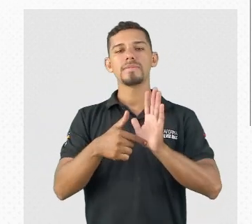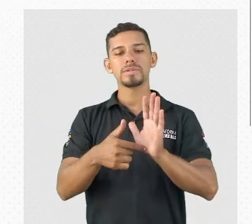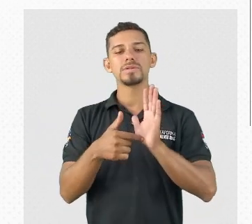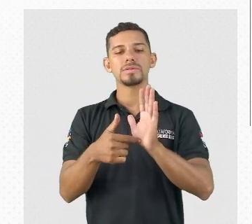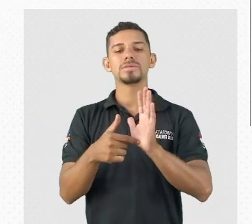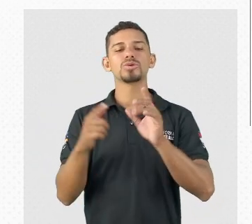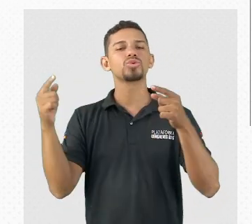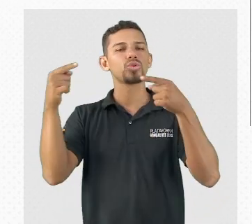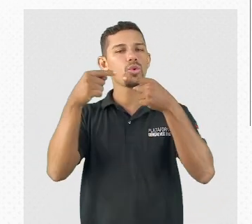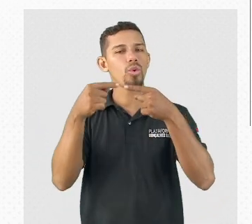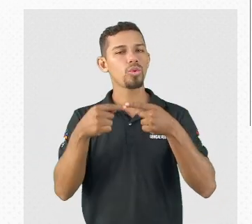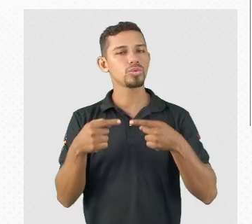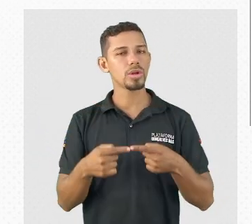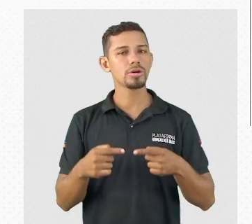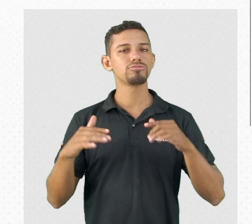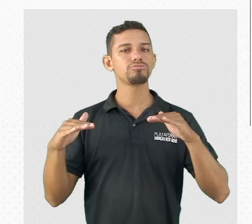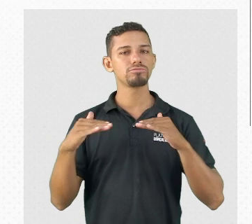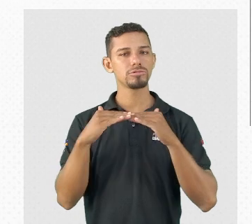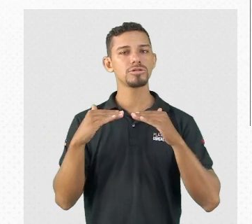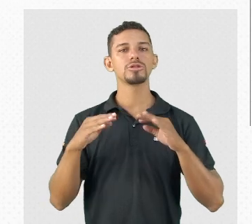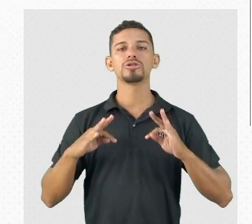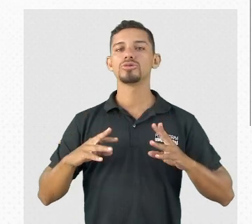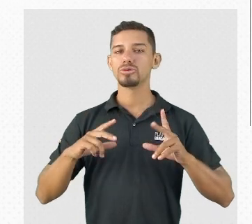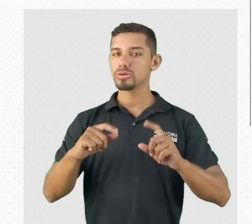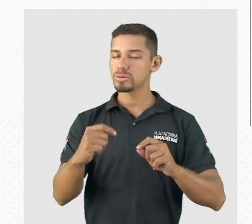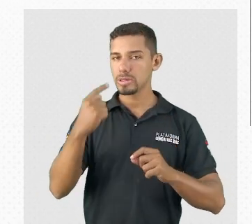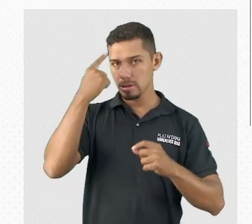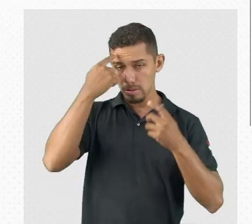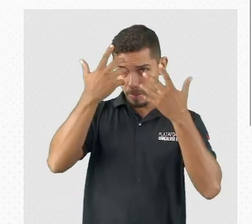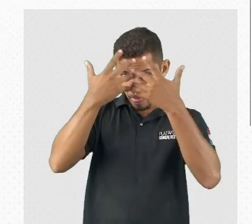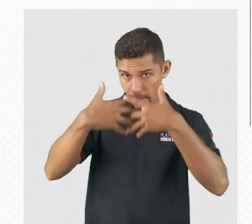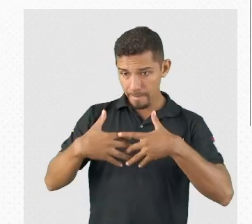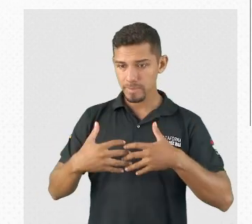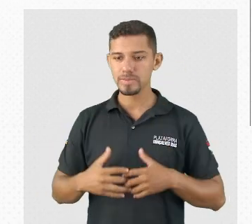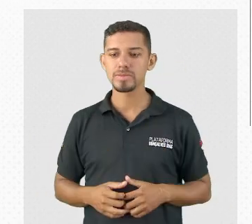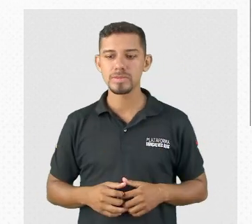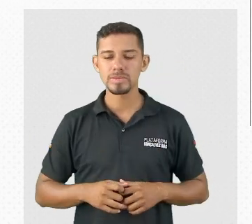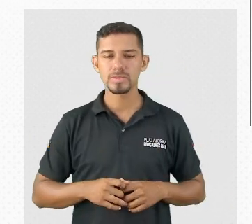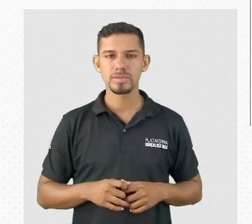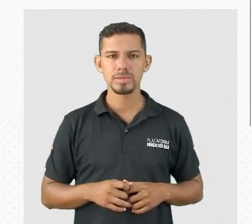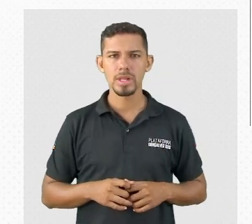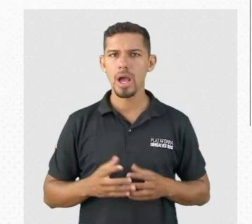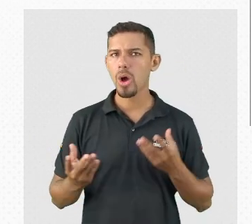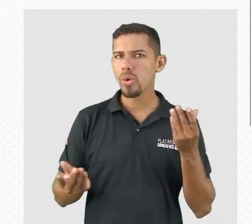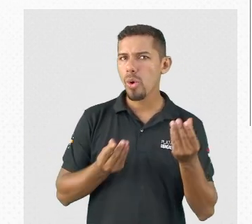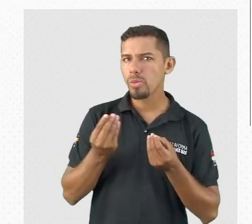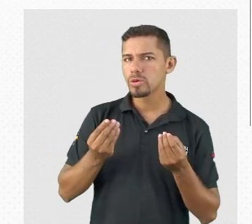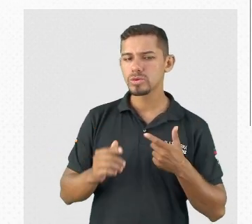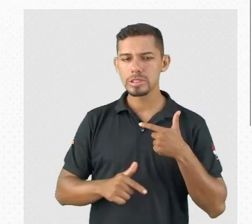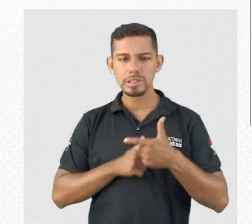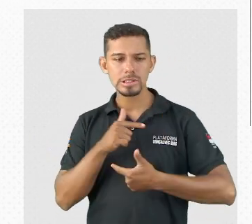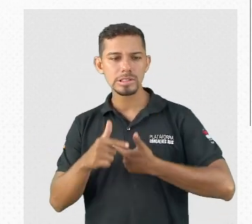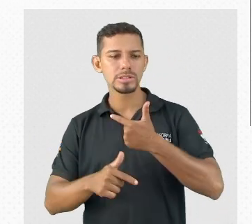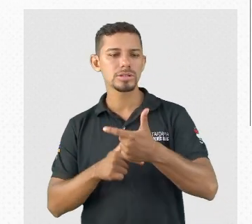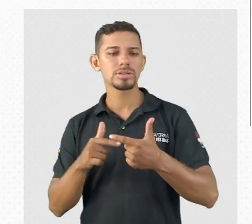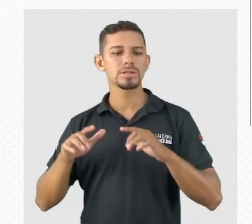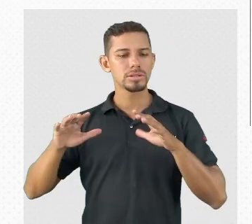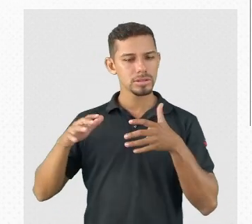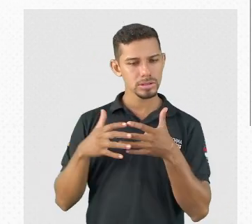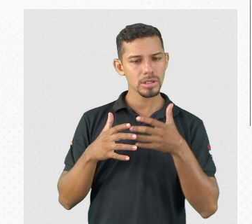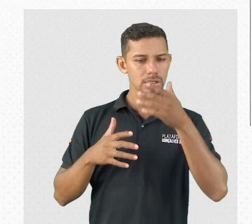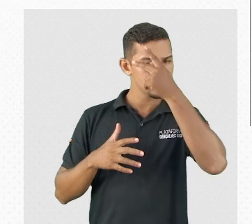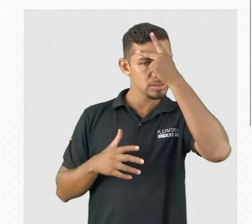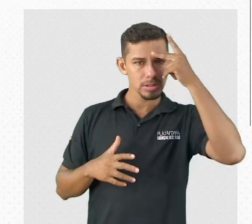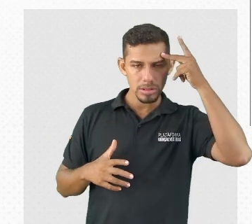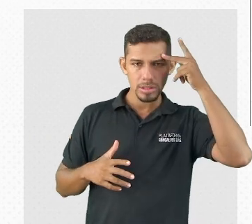com absolutamente tudo que se pensa, mas compreender como que as decisões que são tomadas por essas